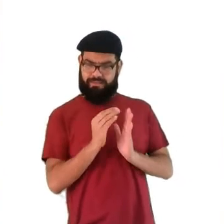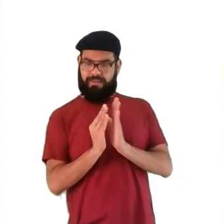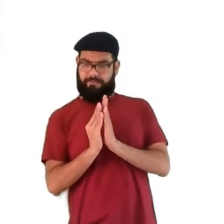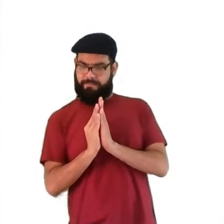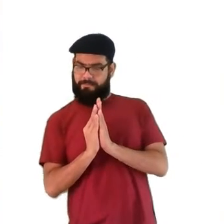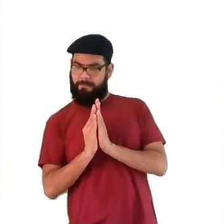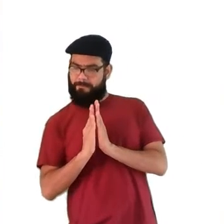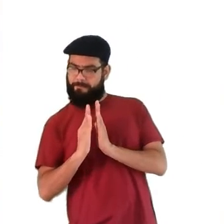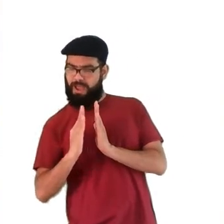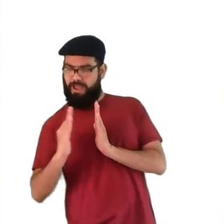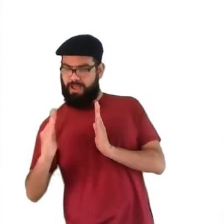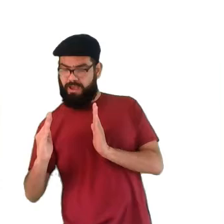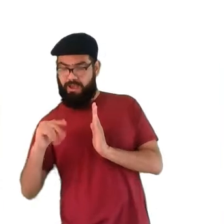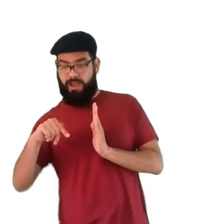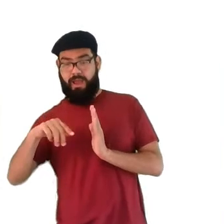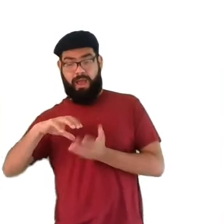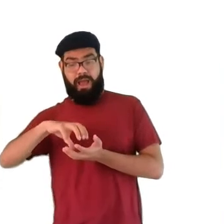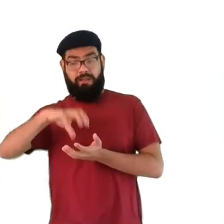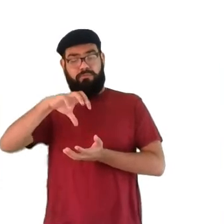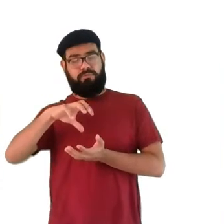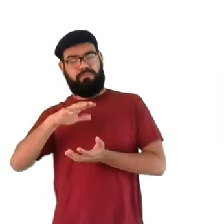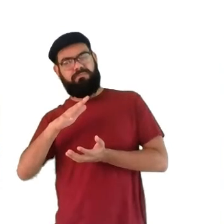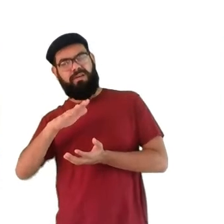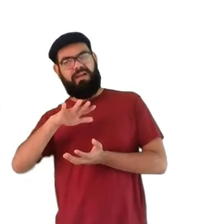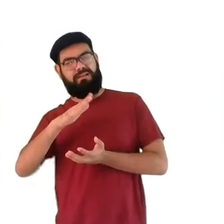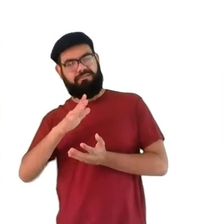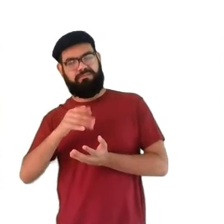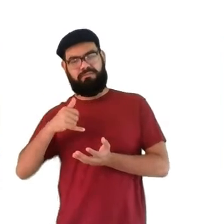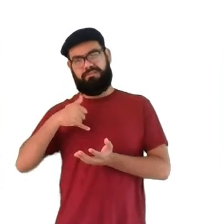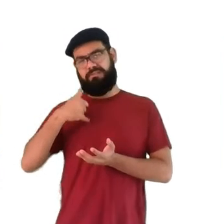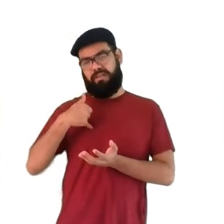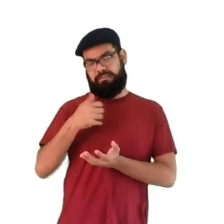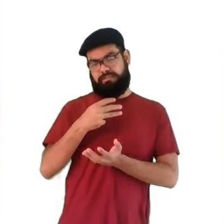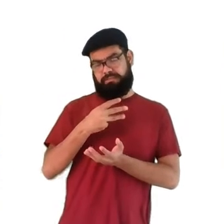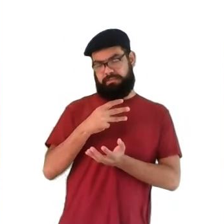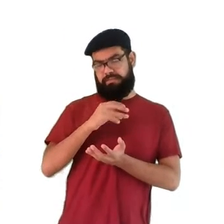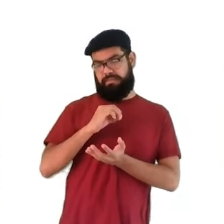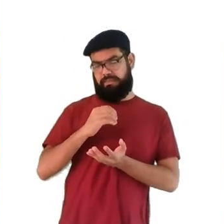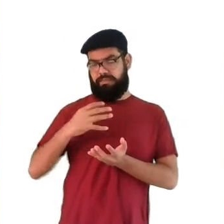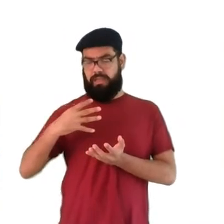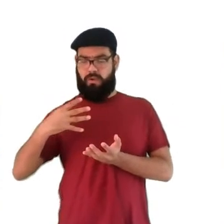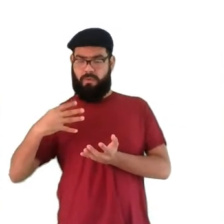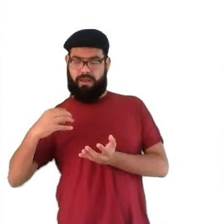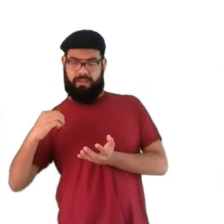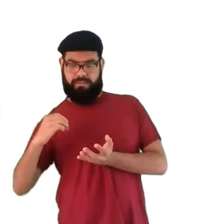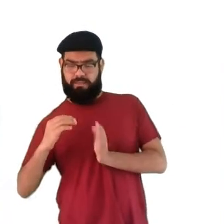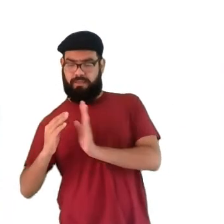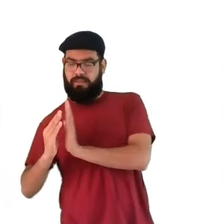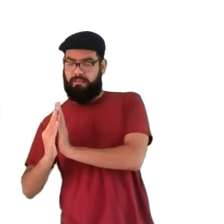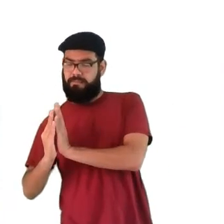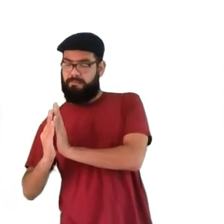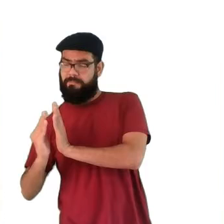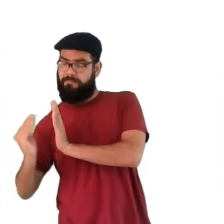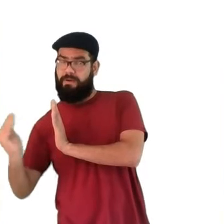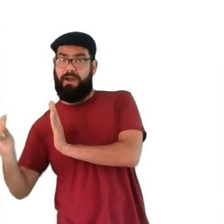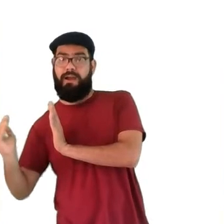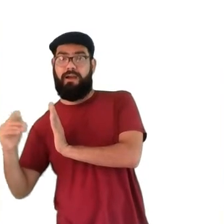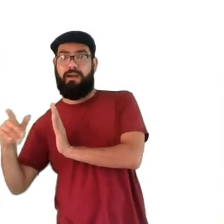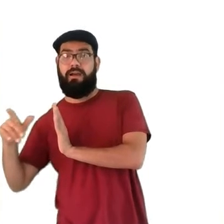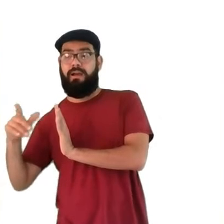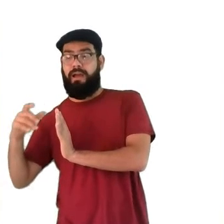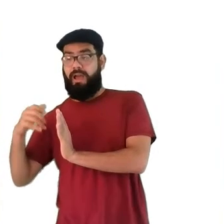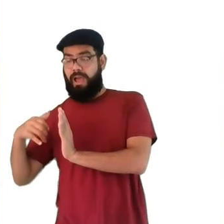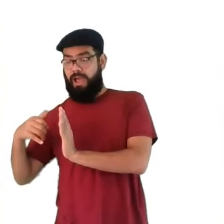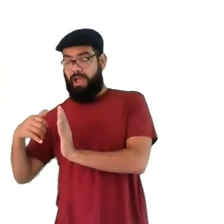nosso adulto médio, que vai de 30 aos 40. E nós temos aqui o nosso adulto maduro,